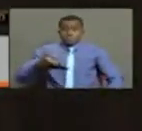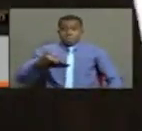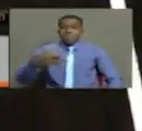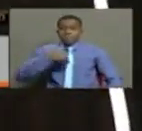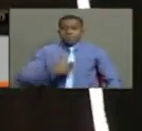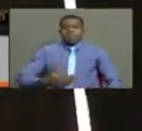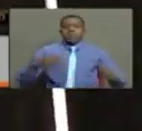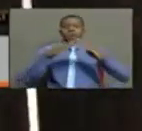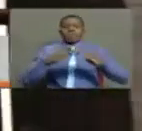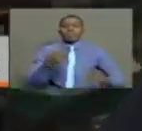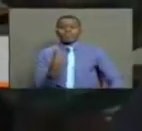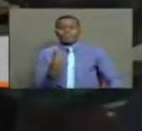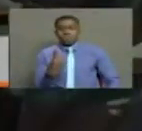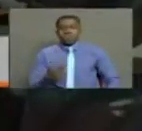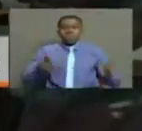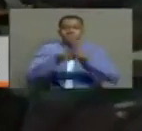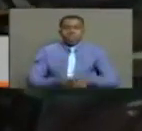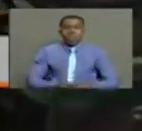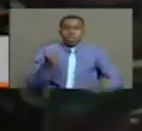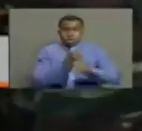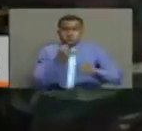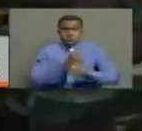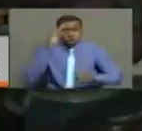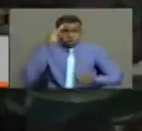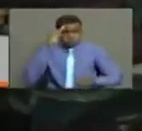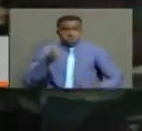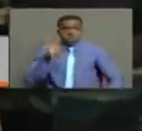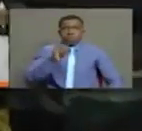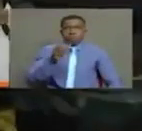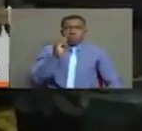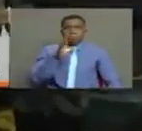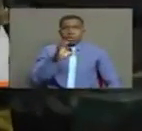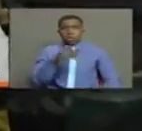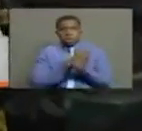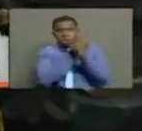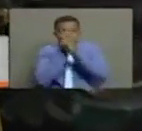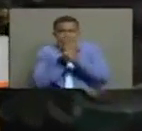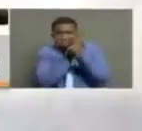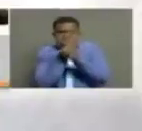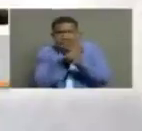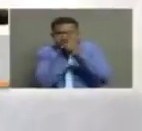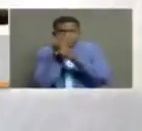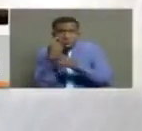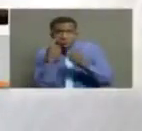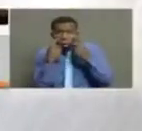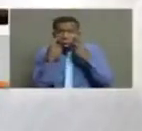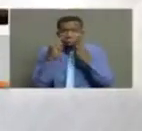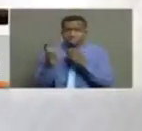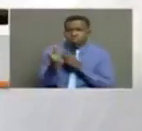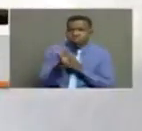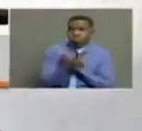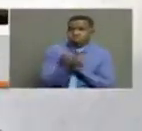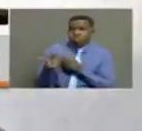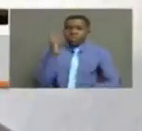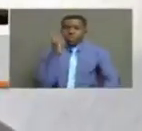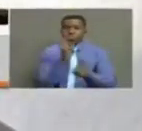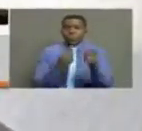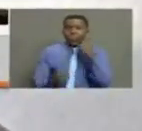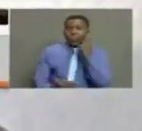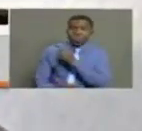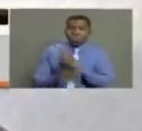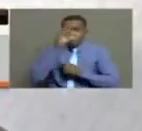a operação caranguejo envolvendo os serviços de informação e segurança do estado e o Sic de